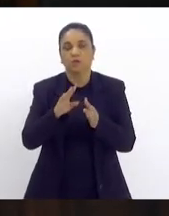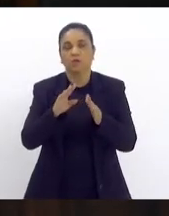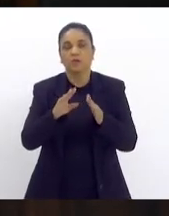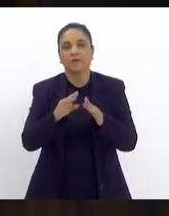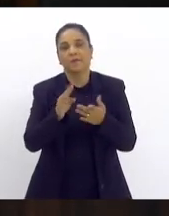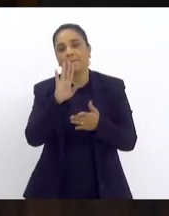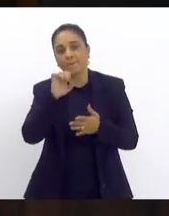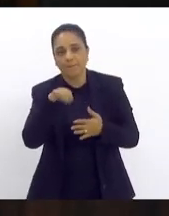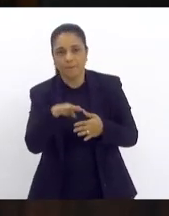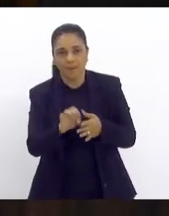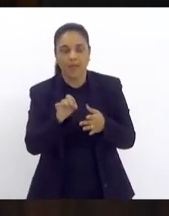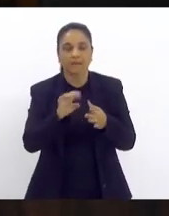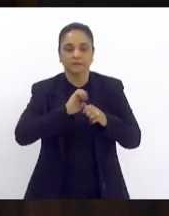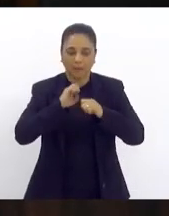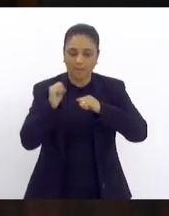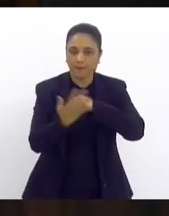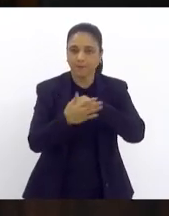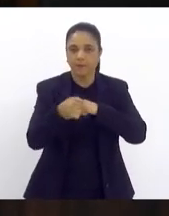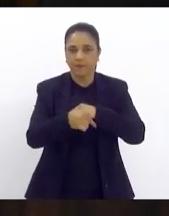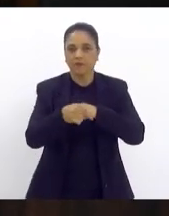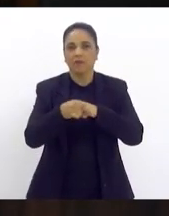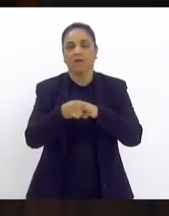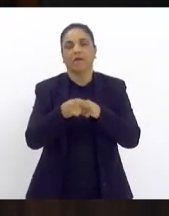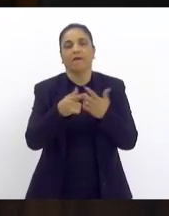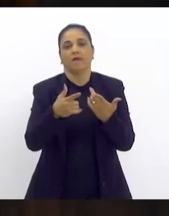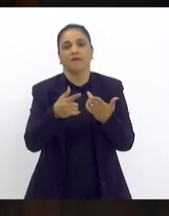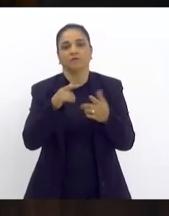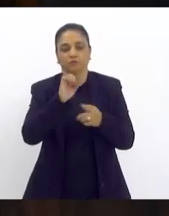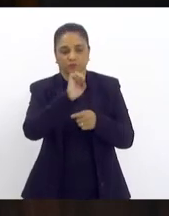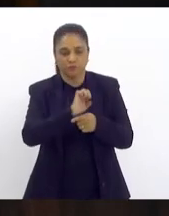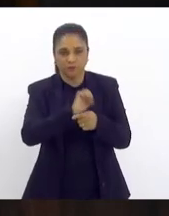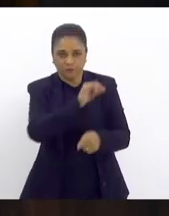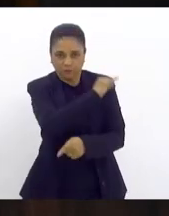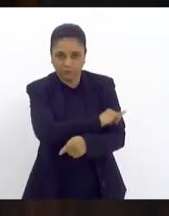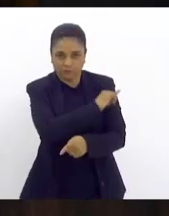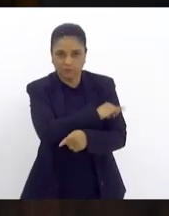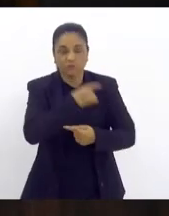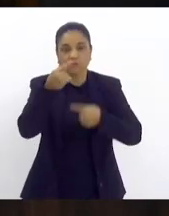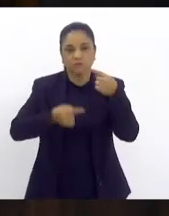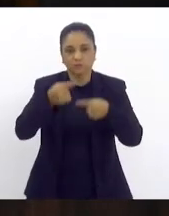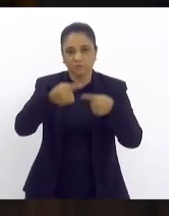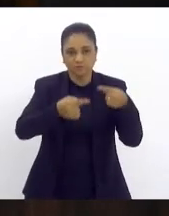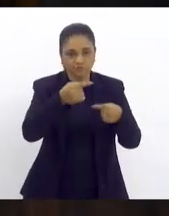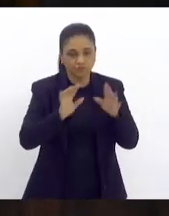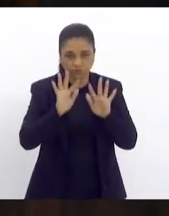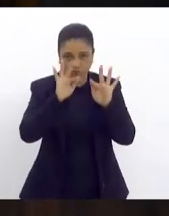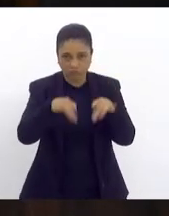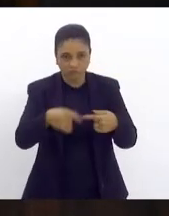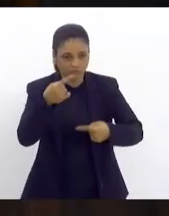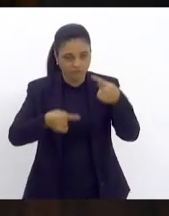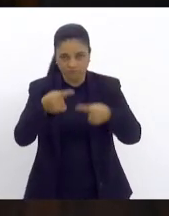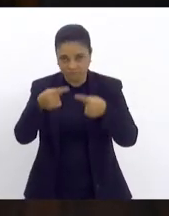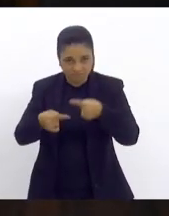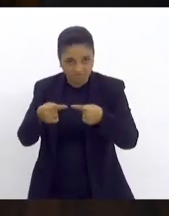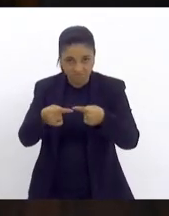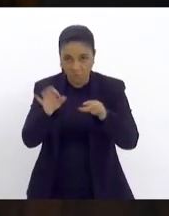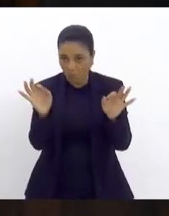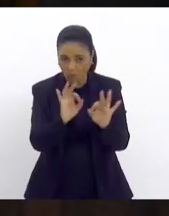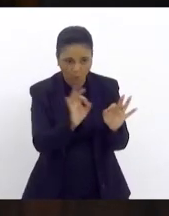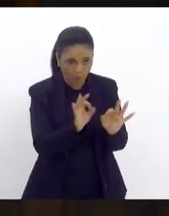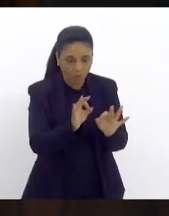destinados enfrentamento de pandemia e ou calamidade pública o nome do estado do Rio de Janeiro em discussão não havendo Quem Queira discutir é encerrado a discussão